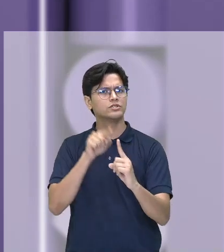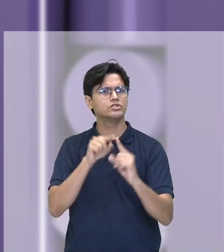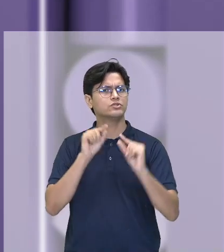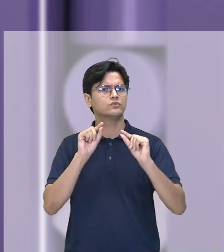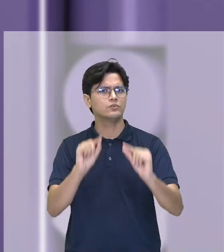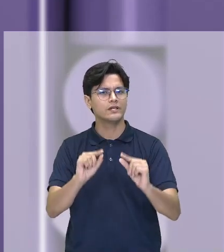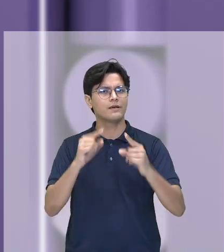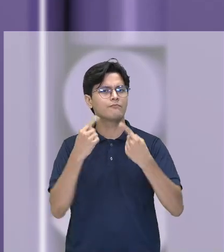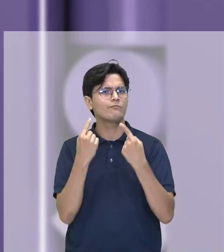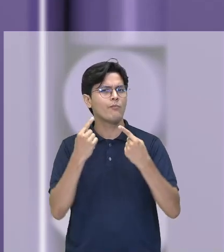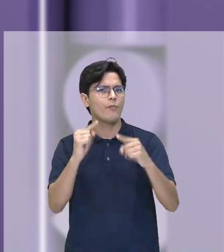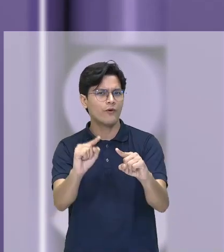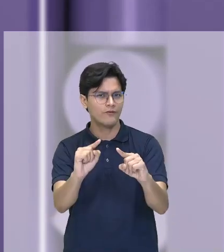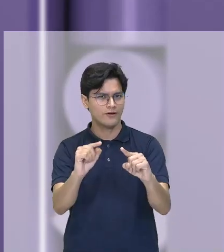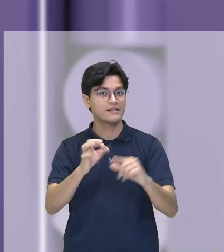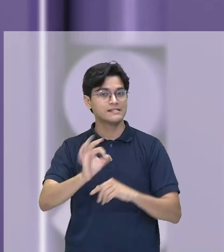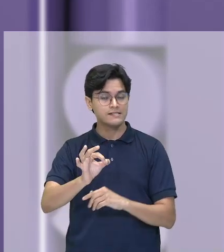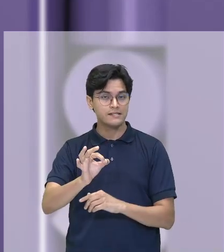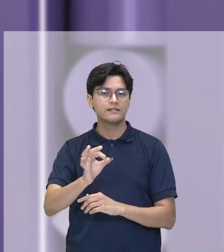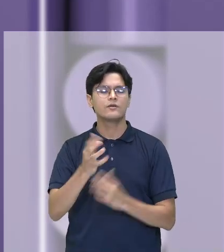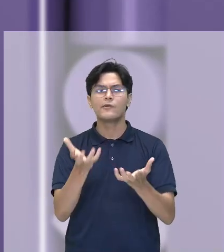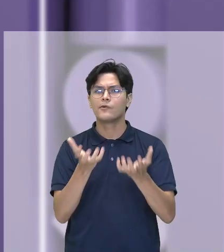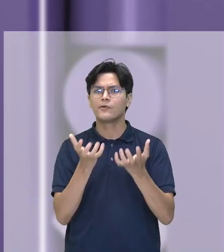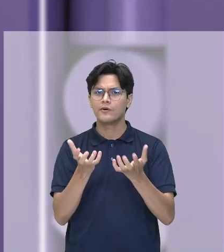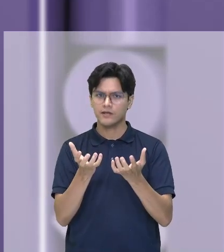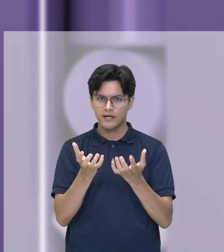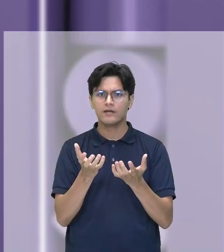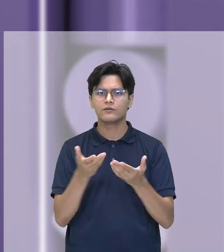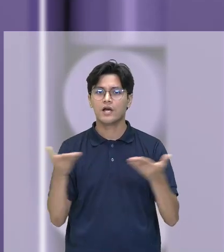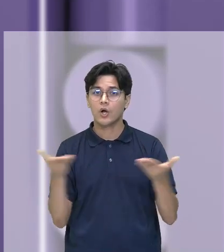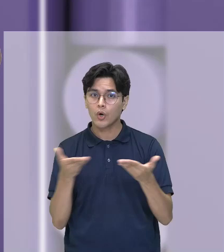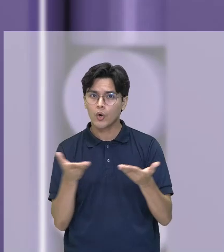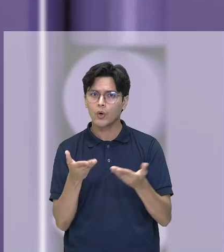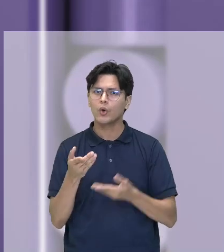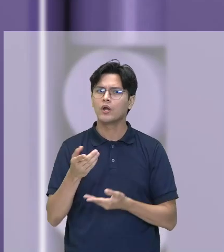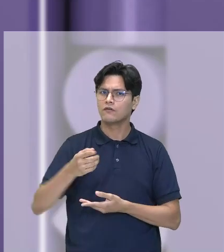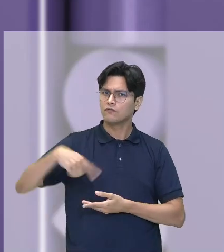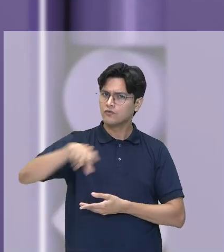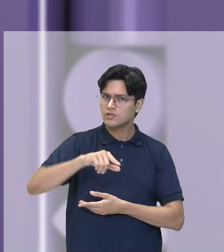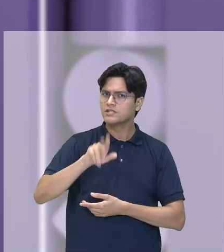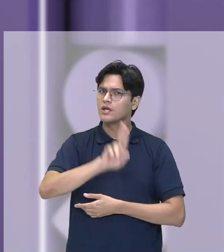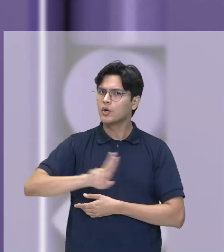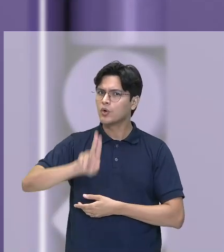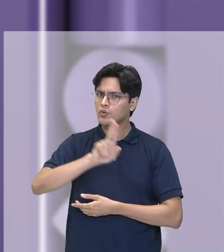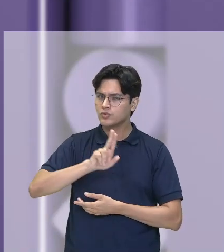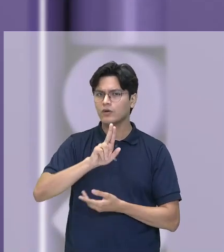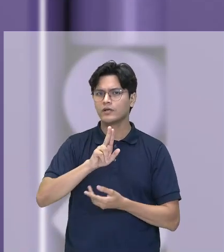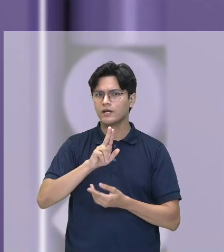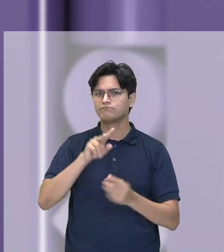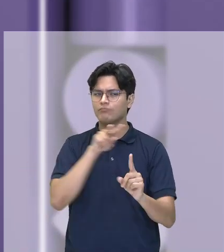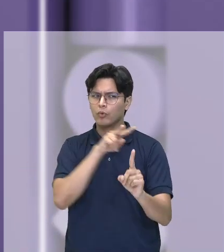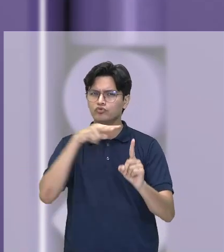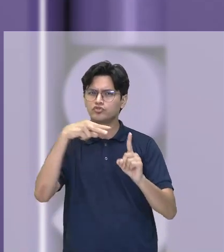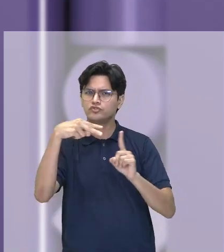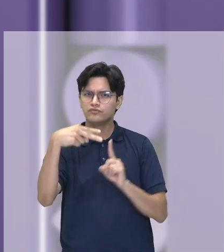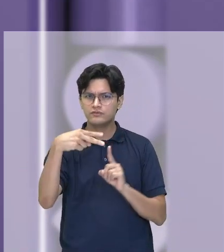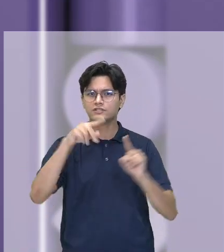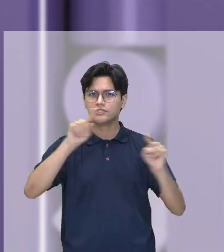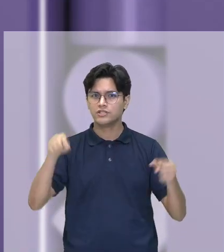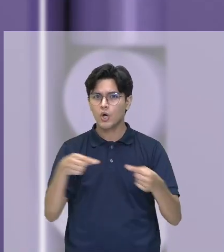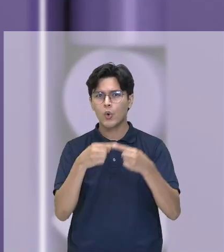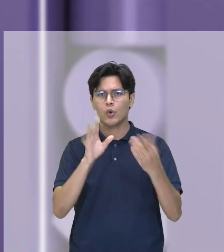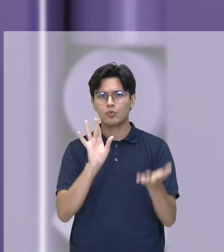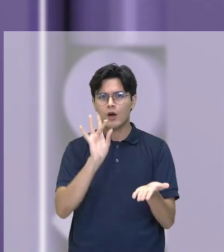provocativa. Eu quero que você olhe com os óculos da realidade, com os óculos da vida, com